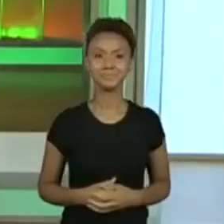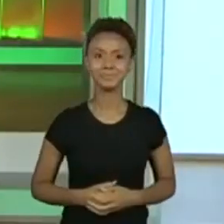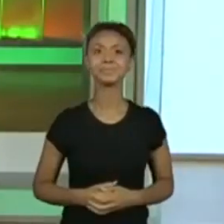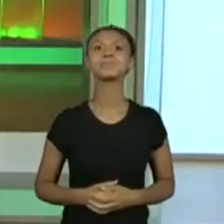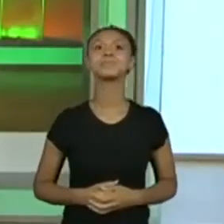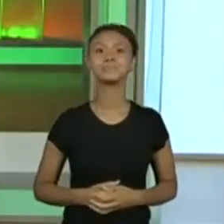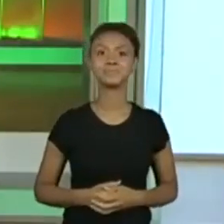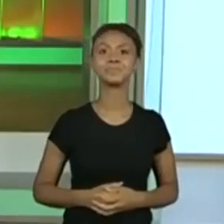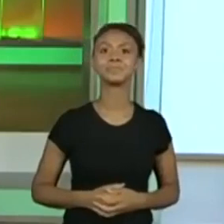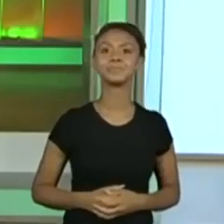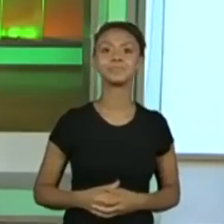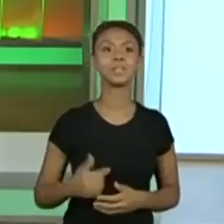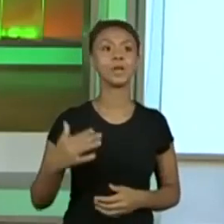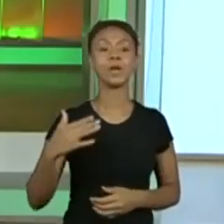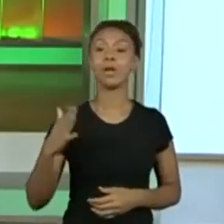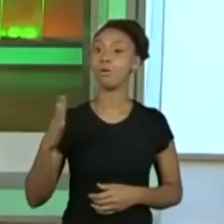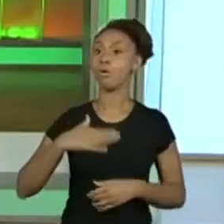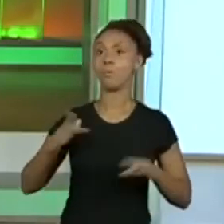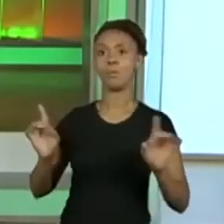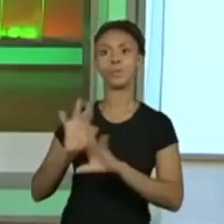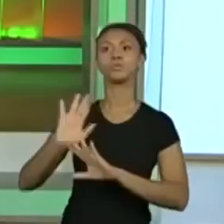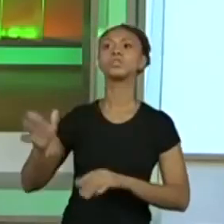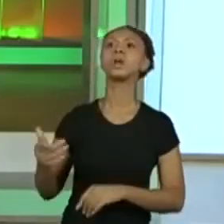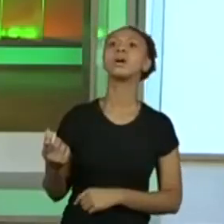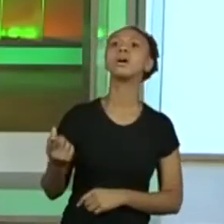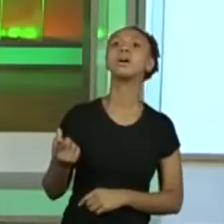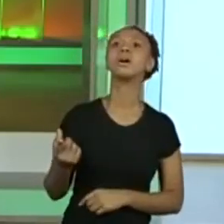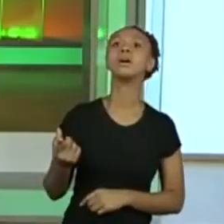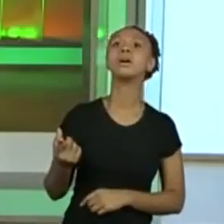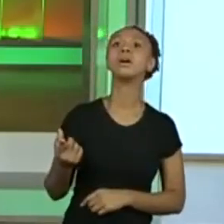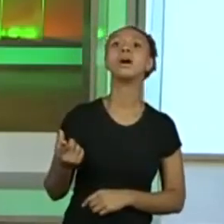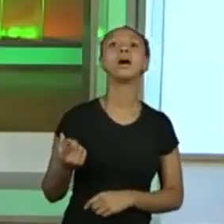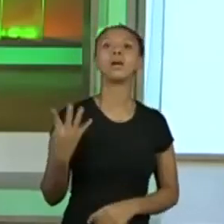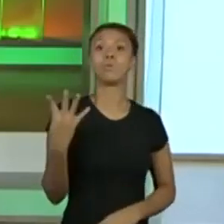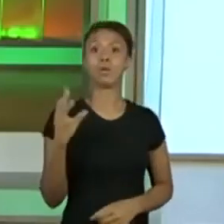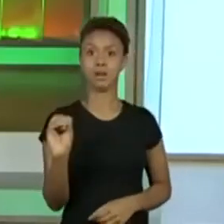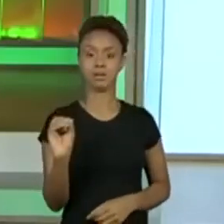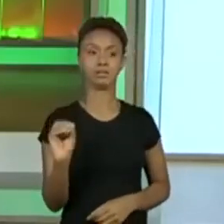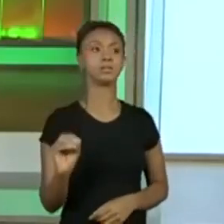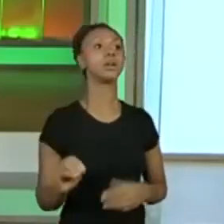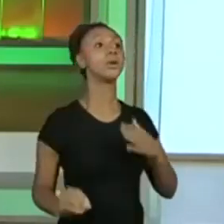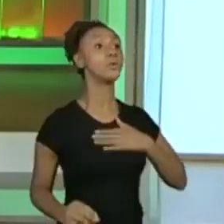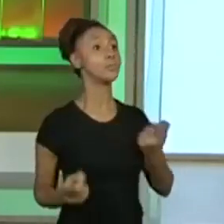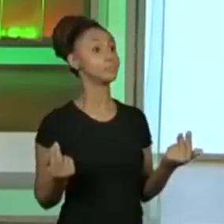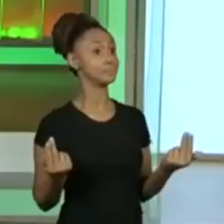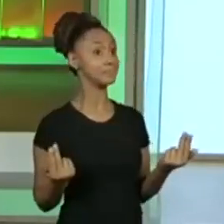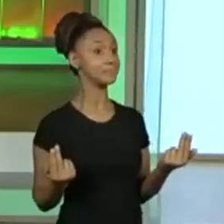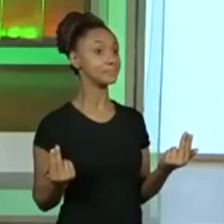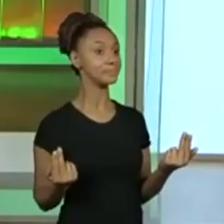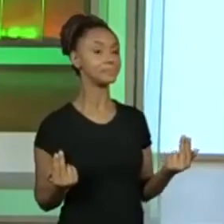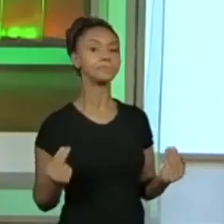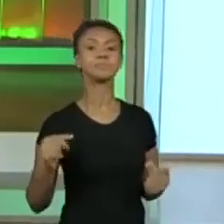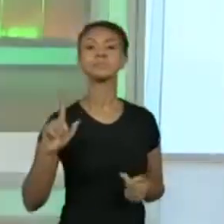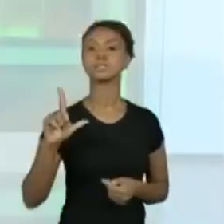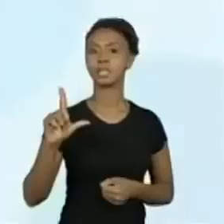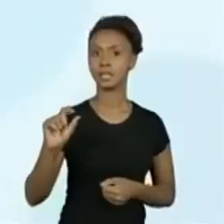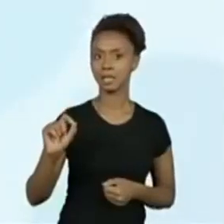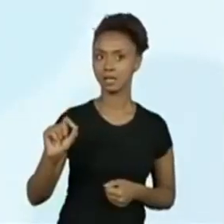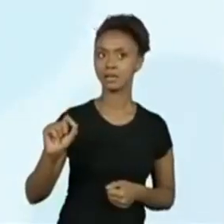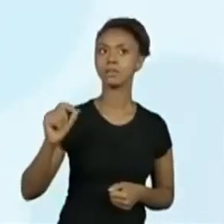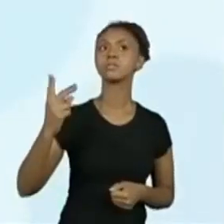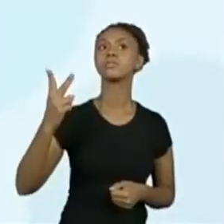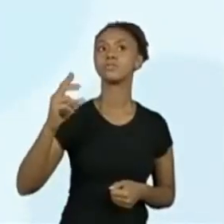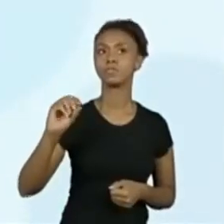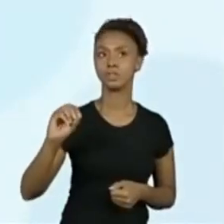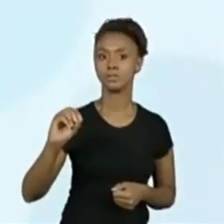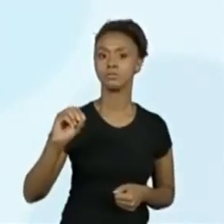professora Kelly? Já somei. Quanto deu os seus pontos? 40 pontos. 40 pontos? O meu também. 10,